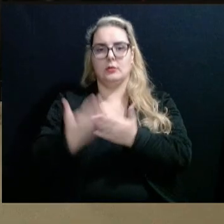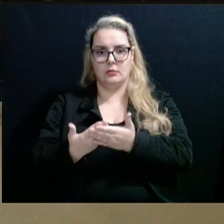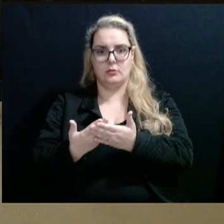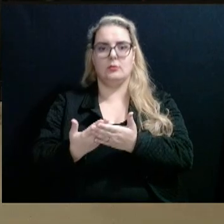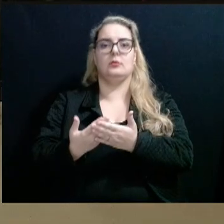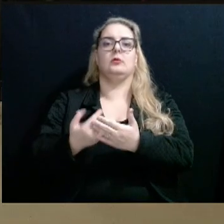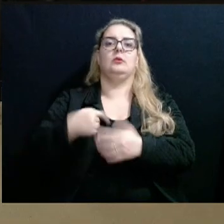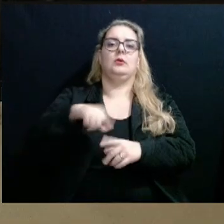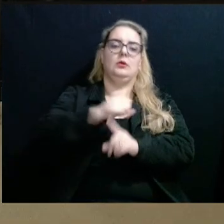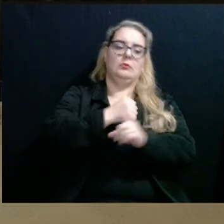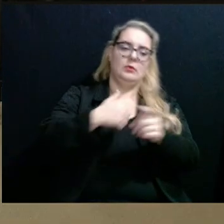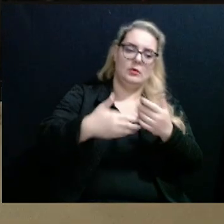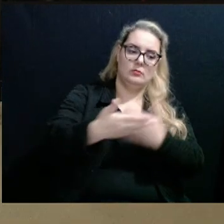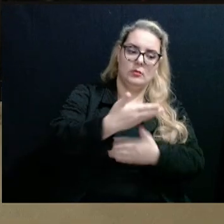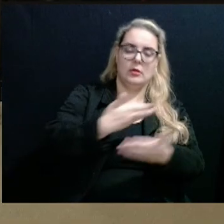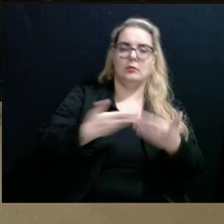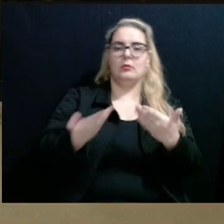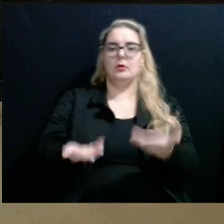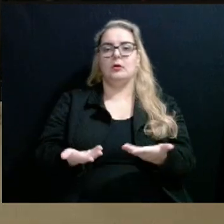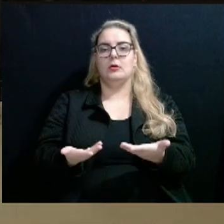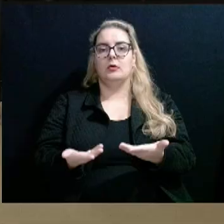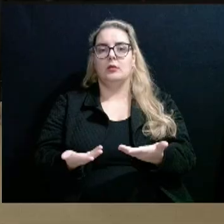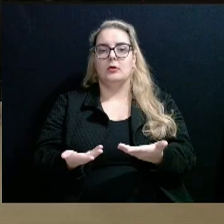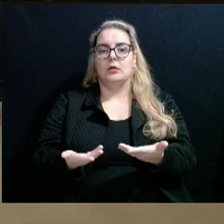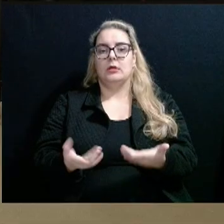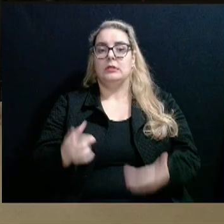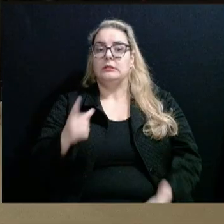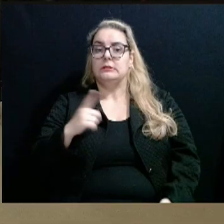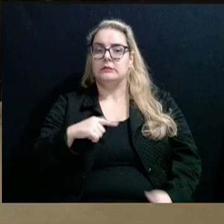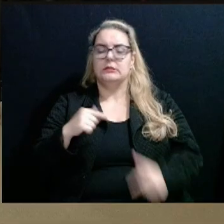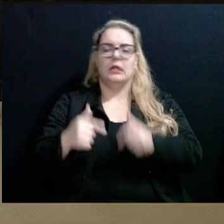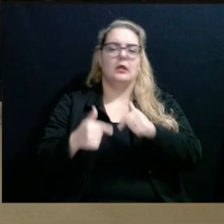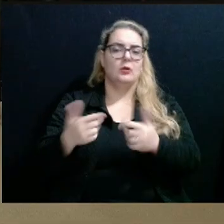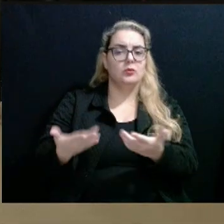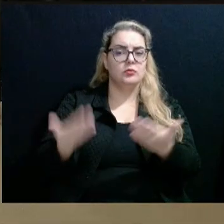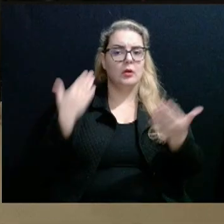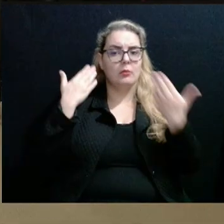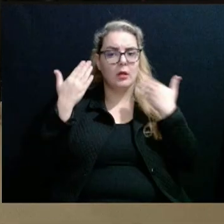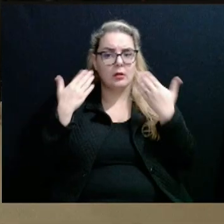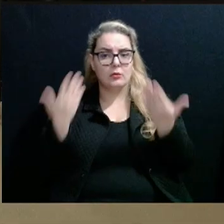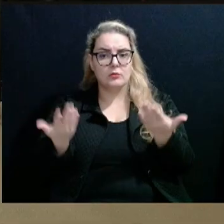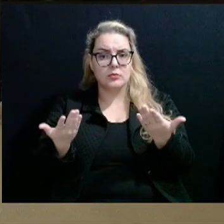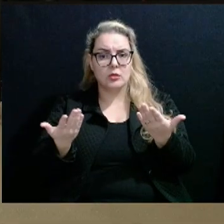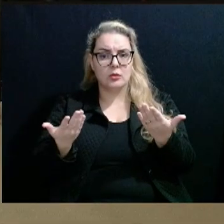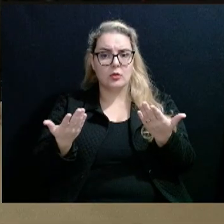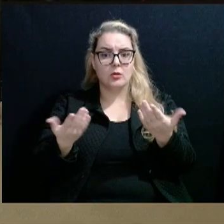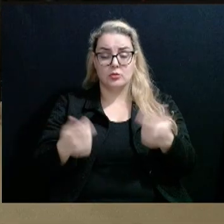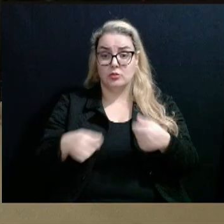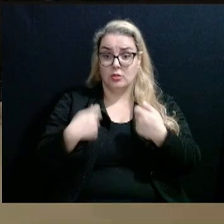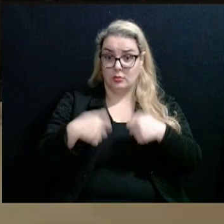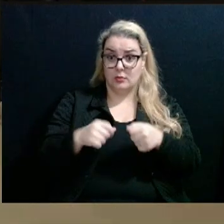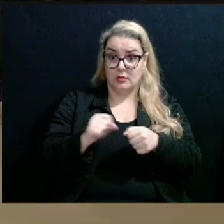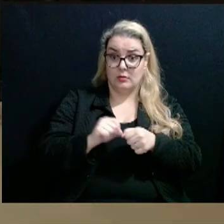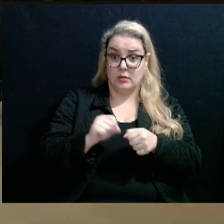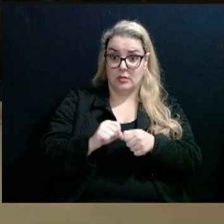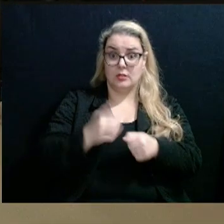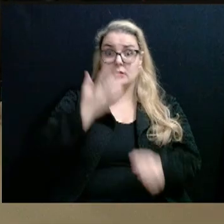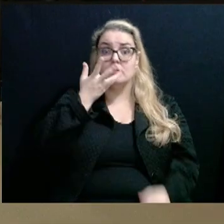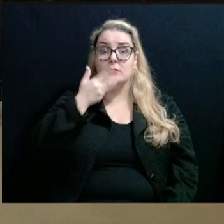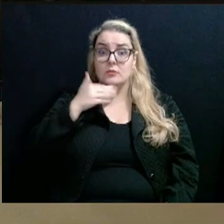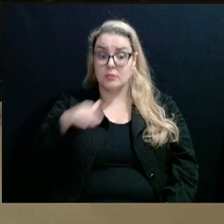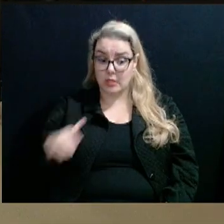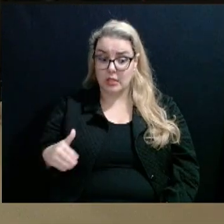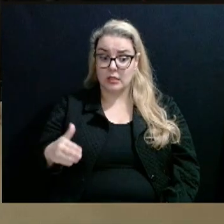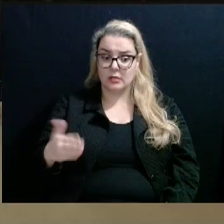socializar. Existe um trabalho psicológico que precisa ser feito com essas crianças para que elas não